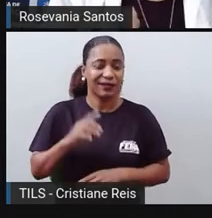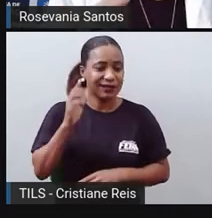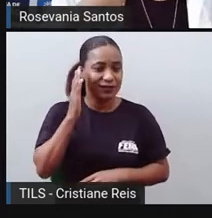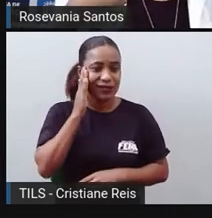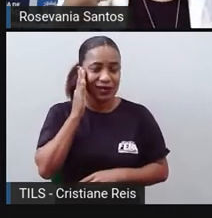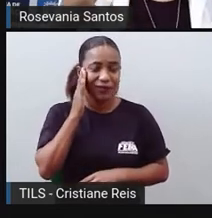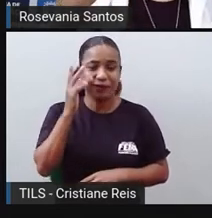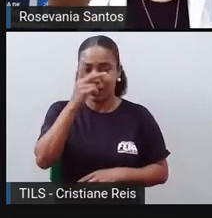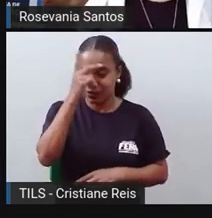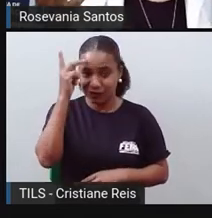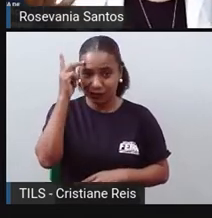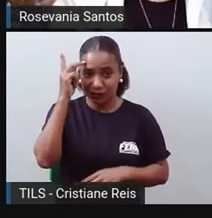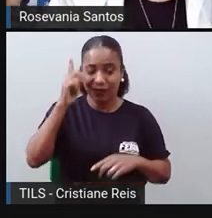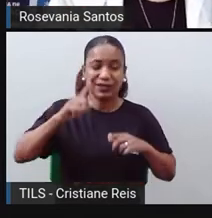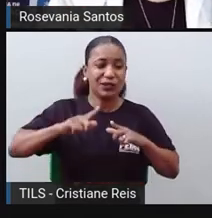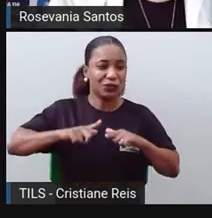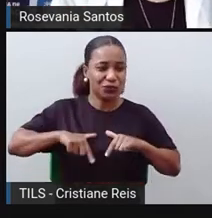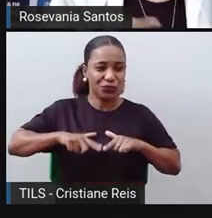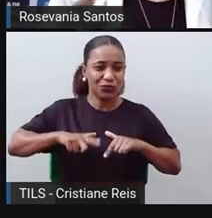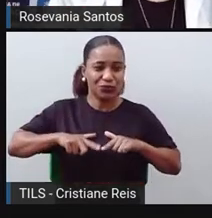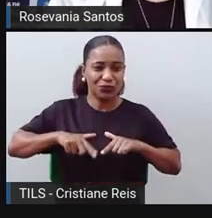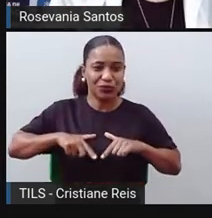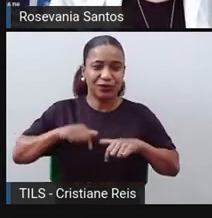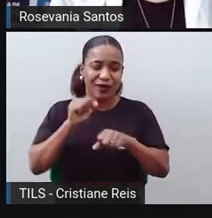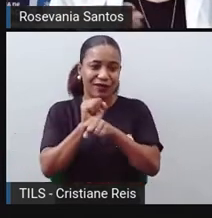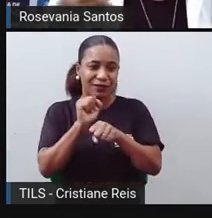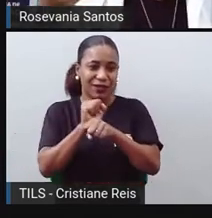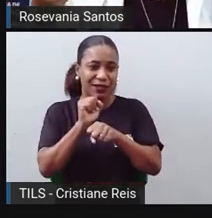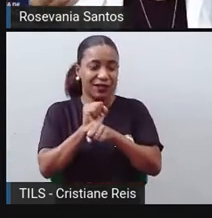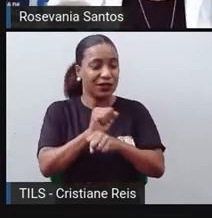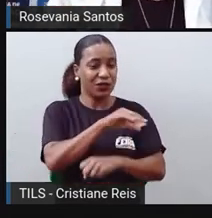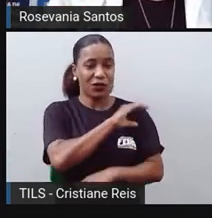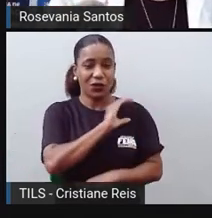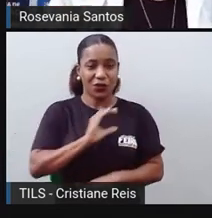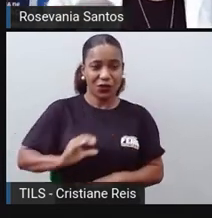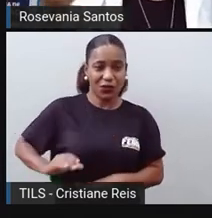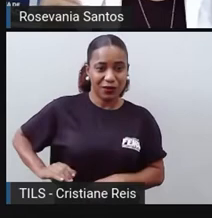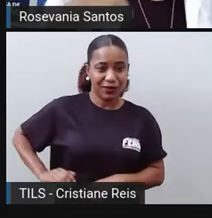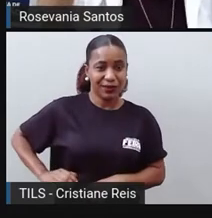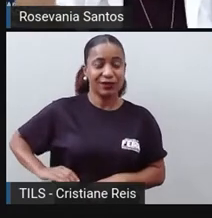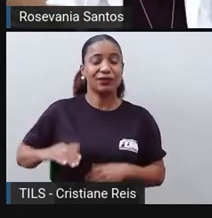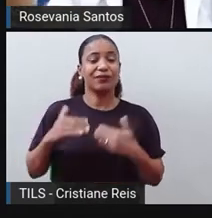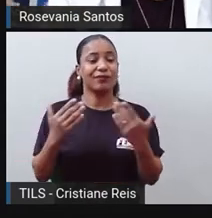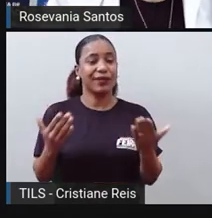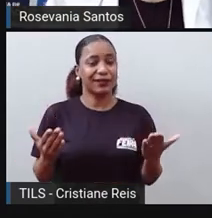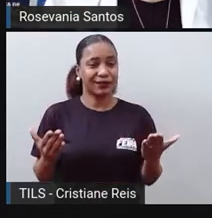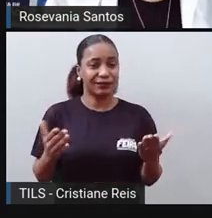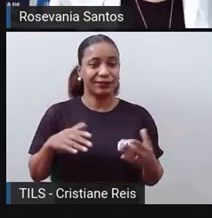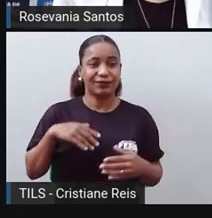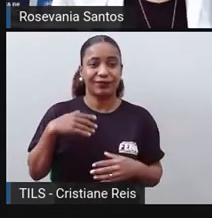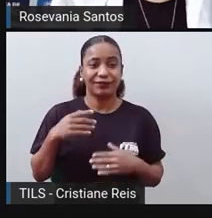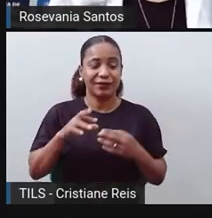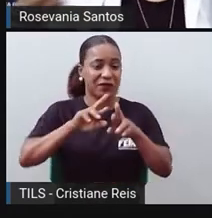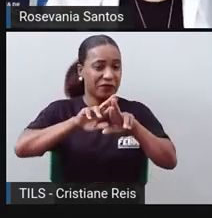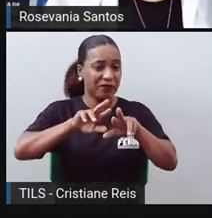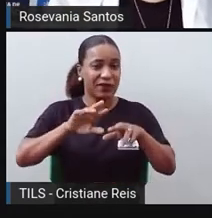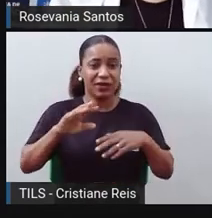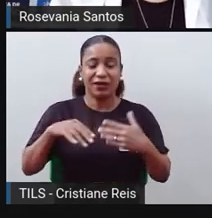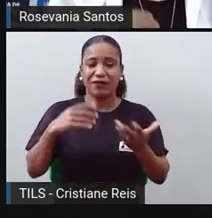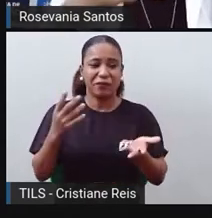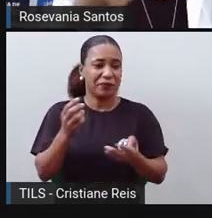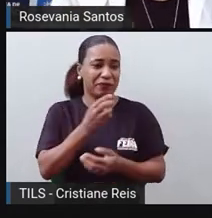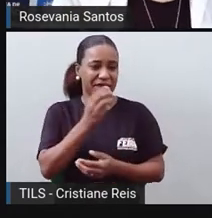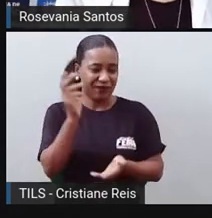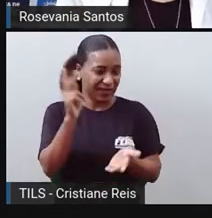esperando, né, o Messias, e aí depois, como eles acreditam que, né, que teve vários falsos